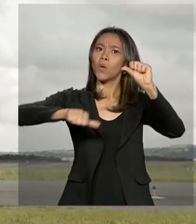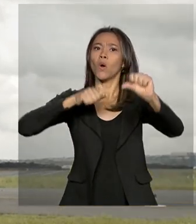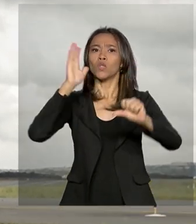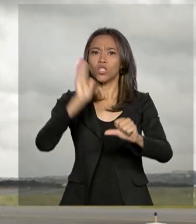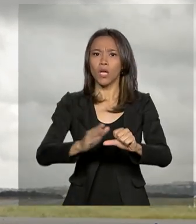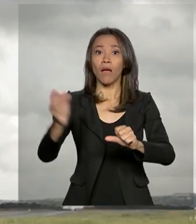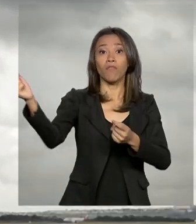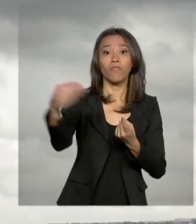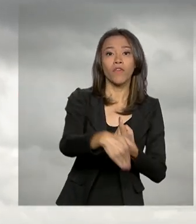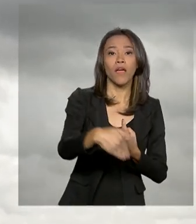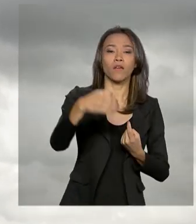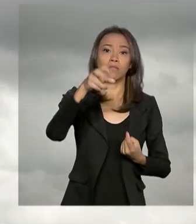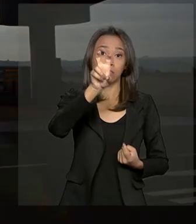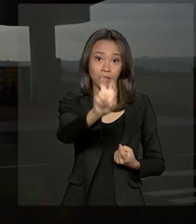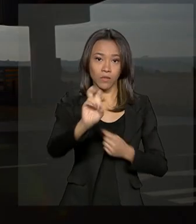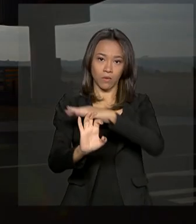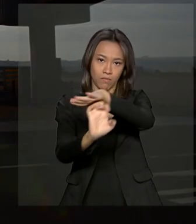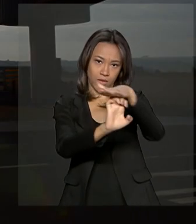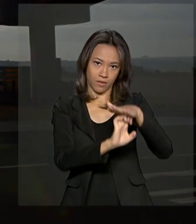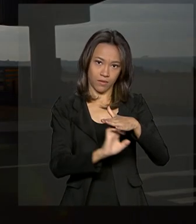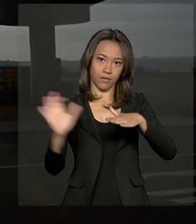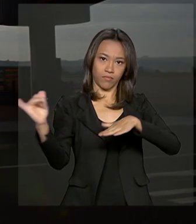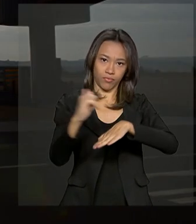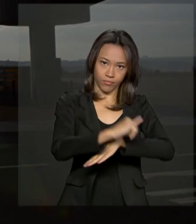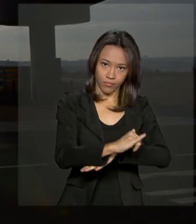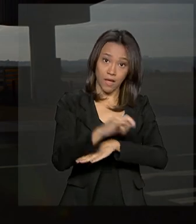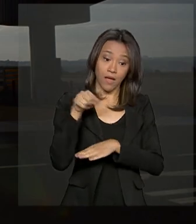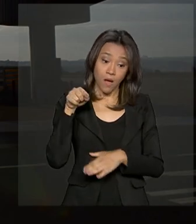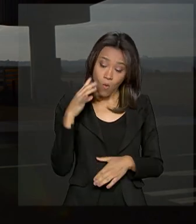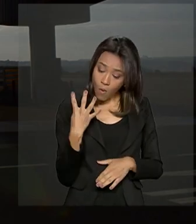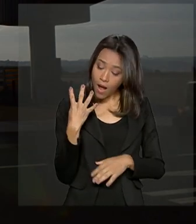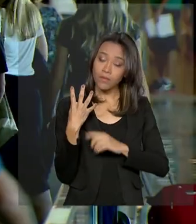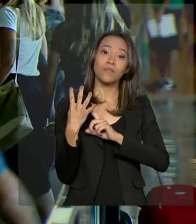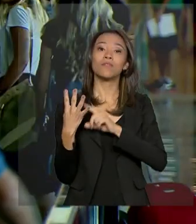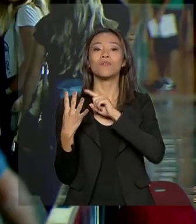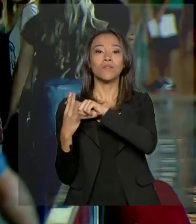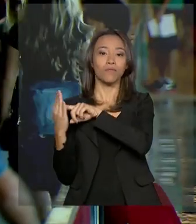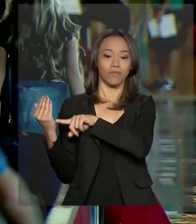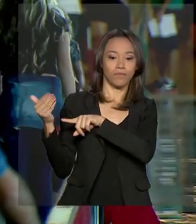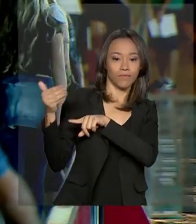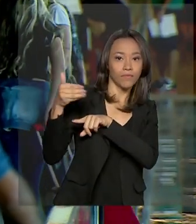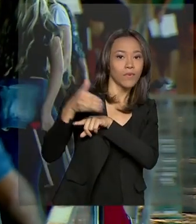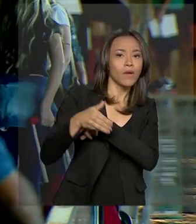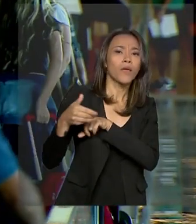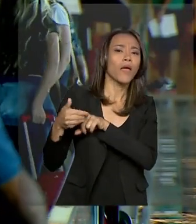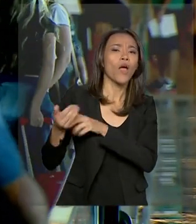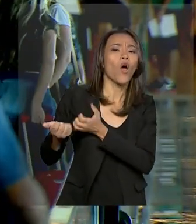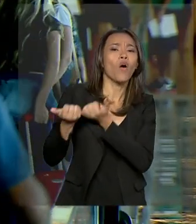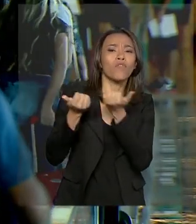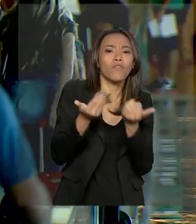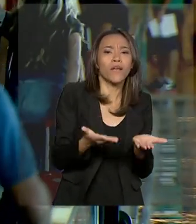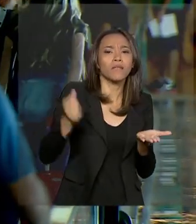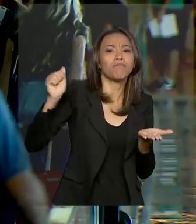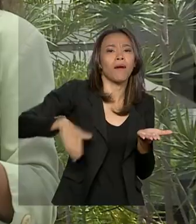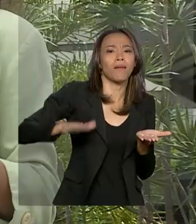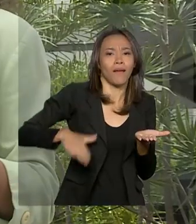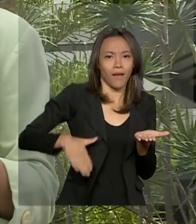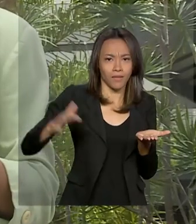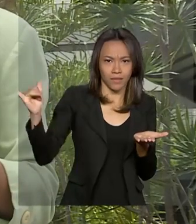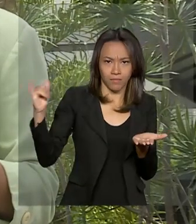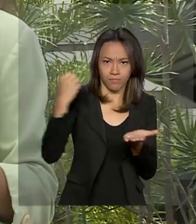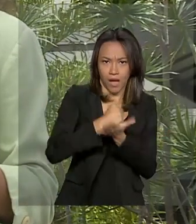cinco companhias aéreas. Dessas, quatro são low cost, ou seja, oferecem passagens mais baratas.